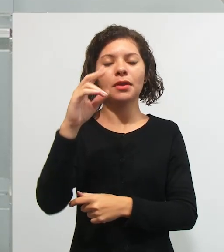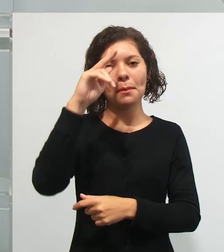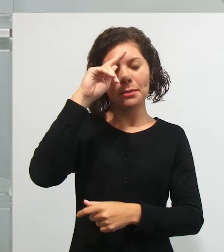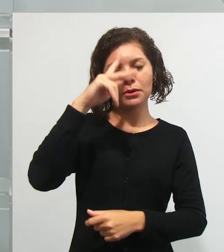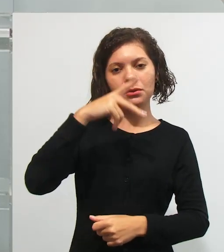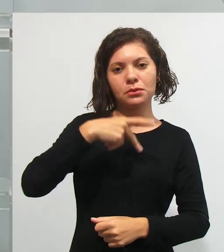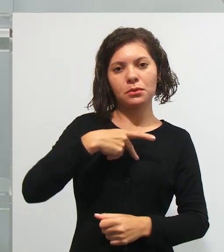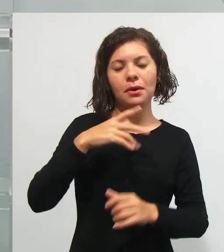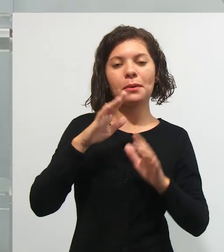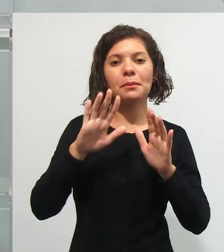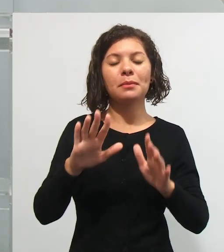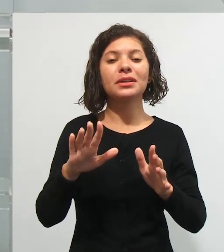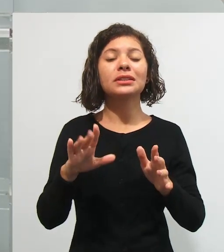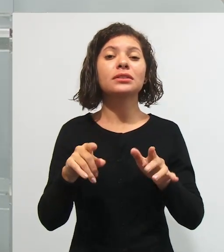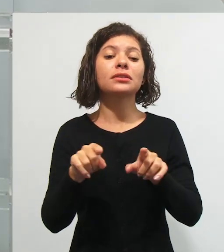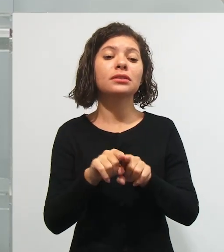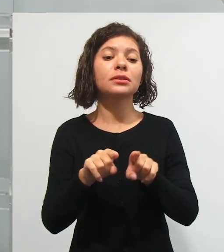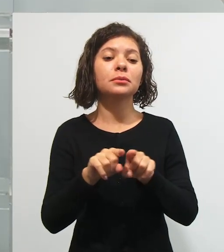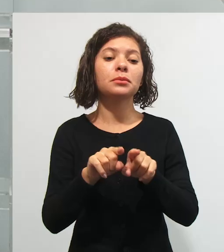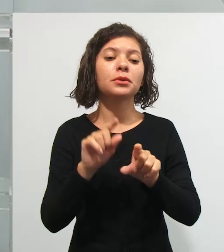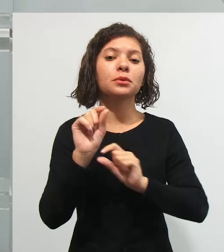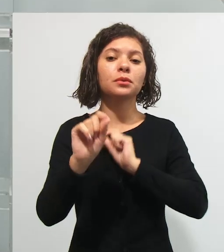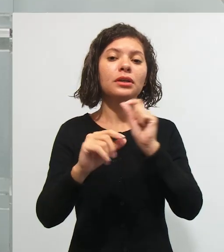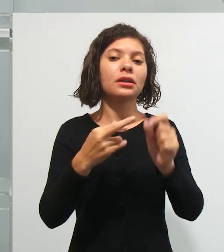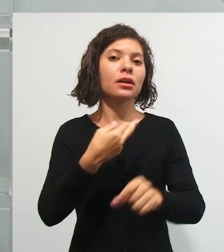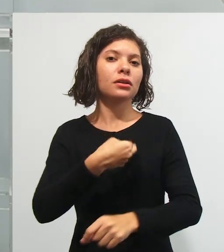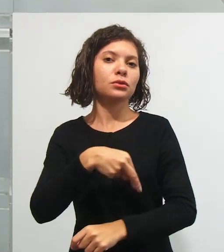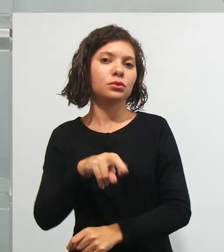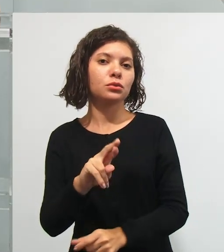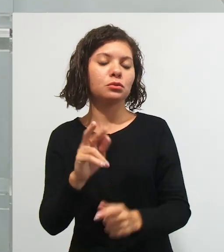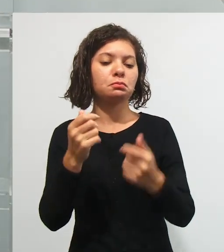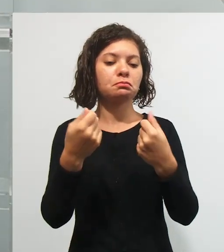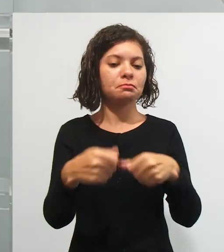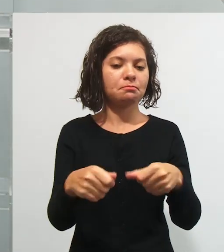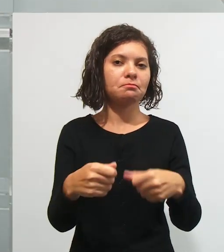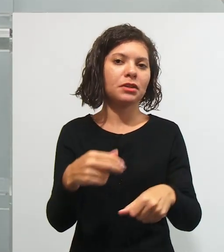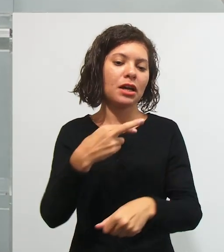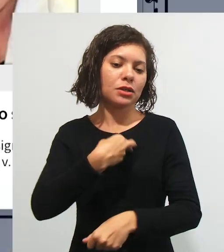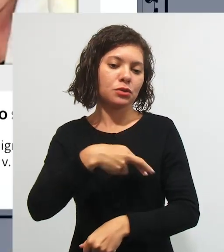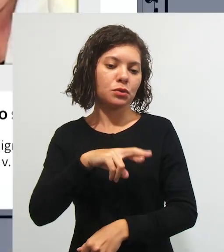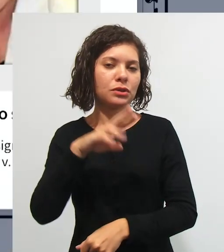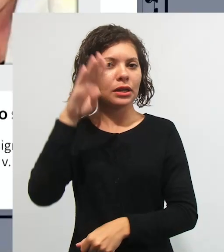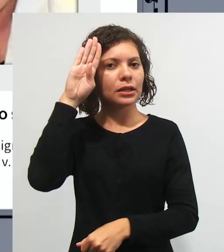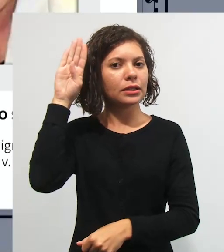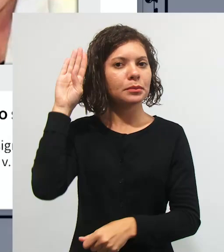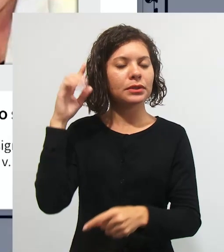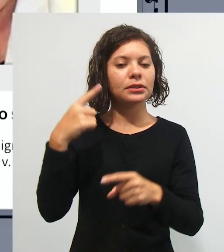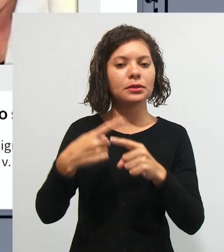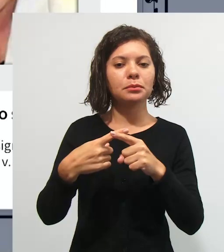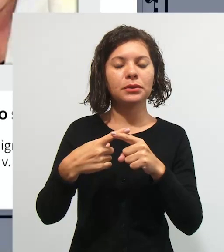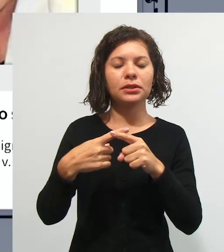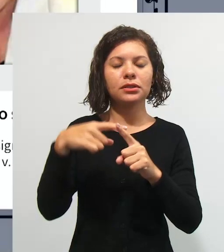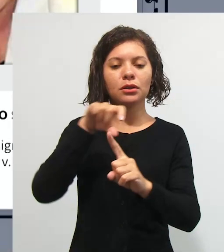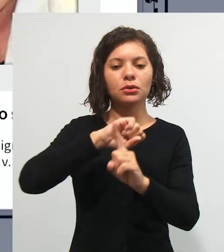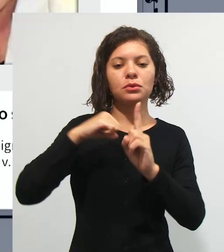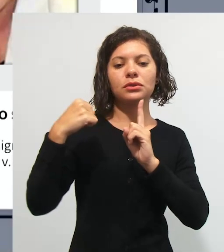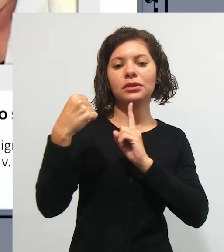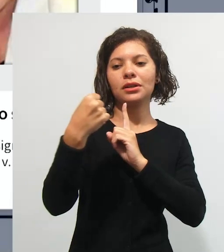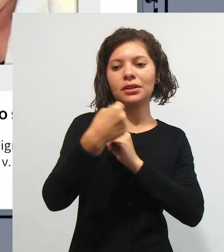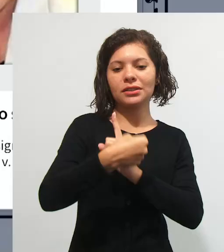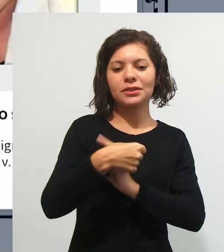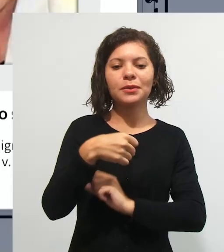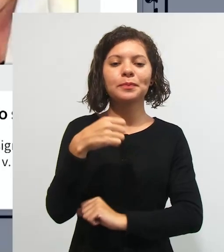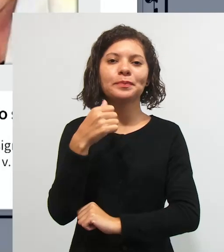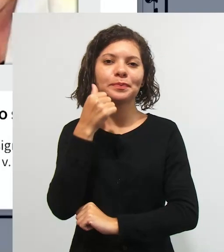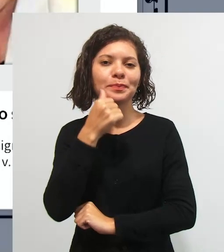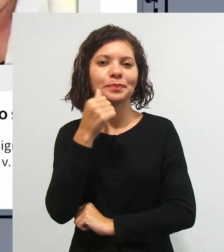tem que ter razões acadêmicas e sociais. A Selma Garrido Pimenta, ai, Selminha, nossa,